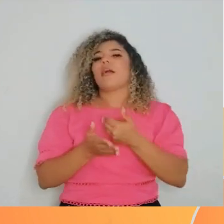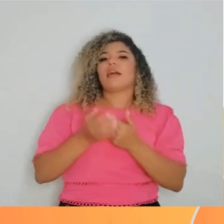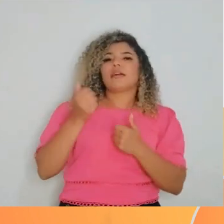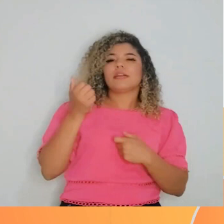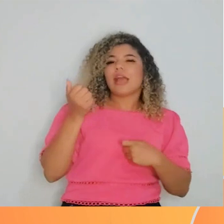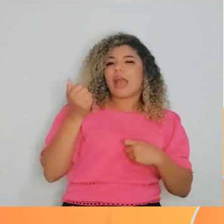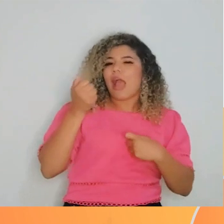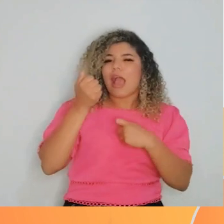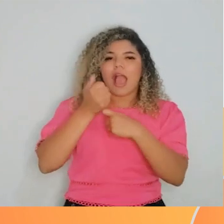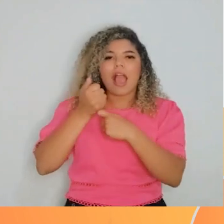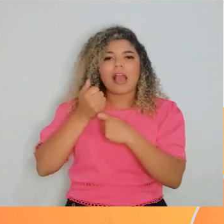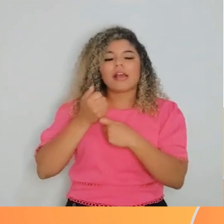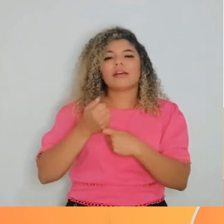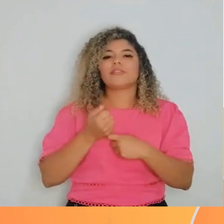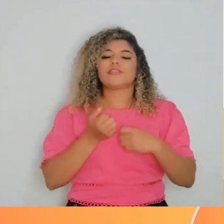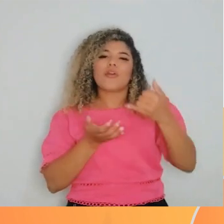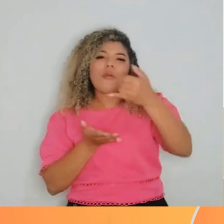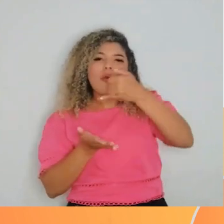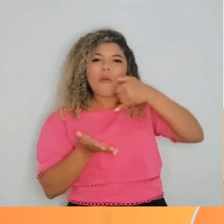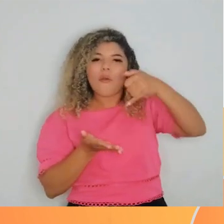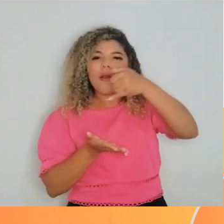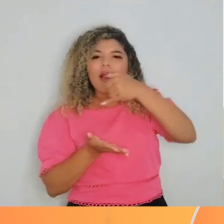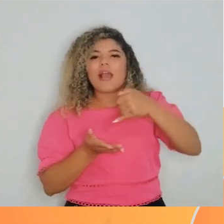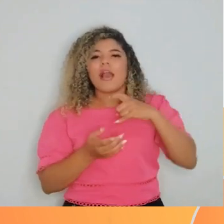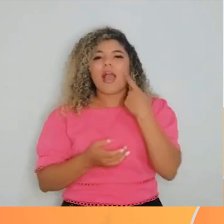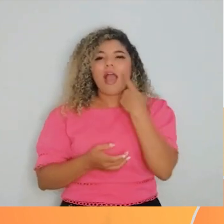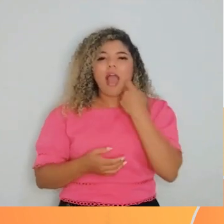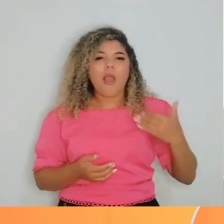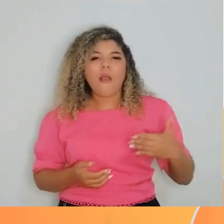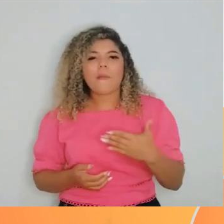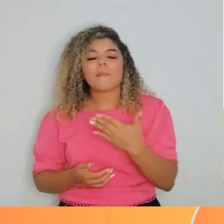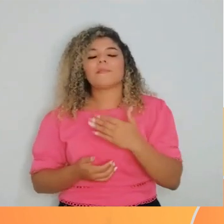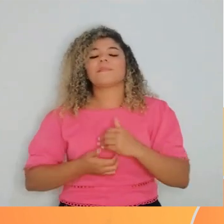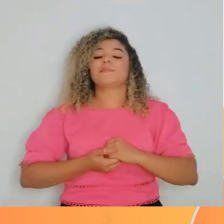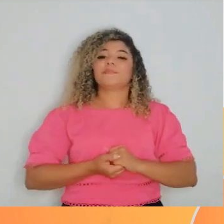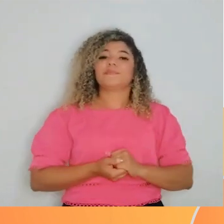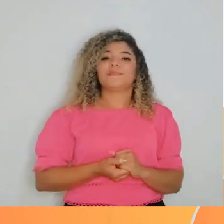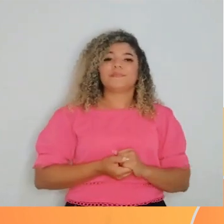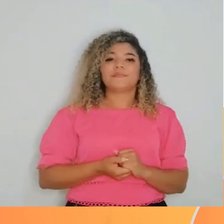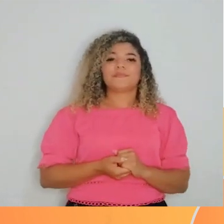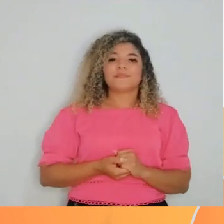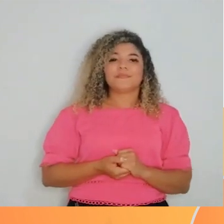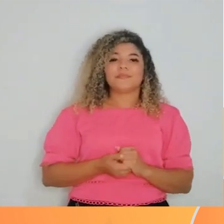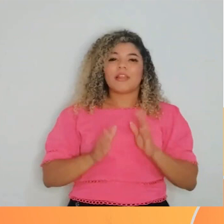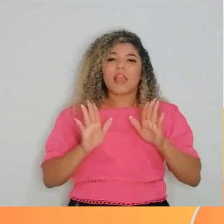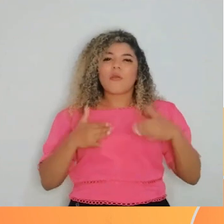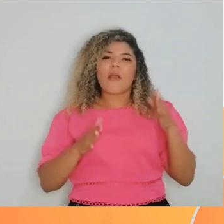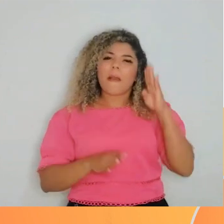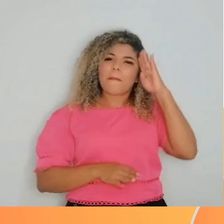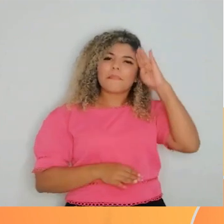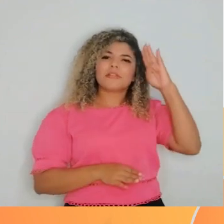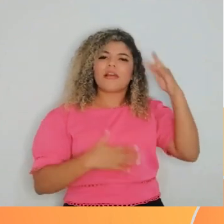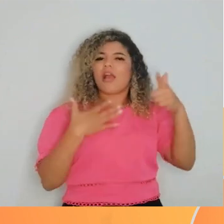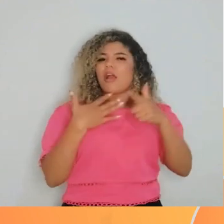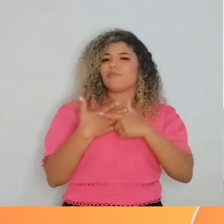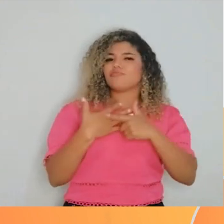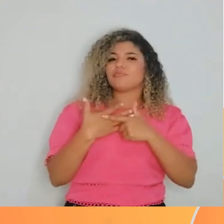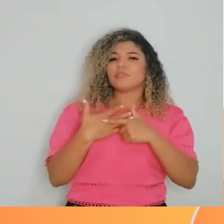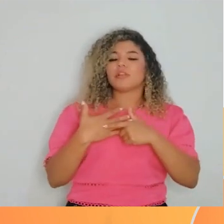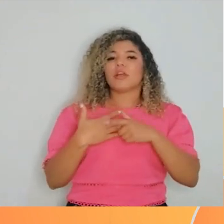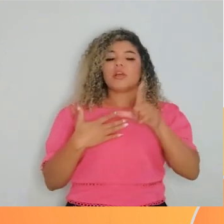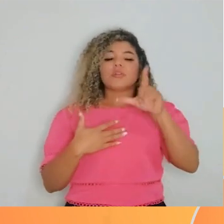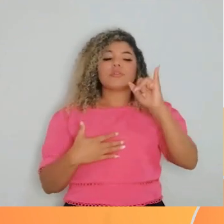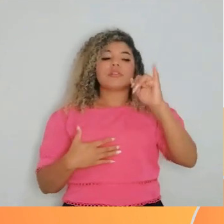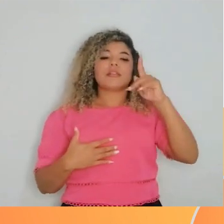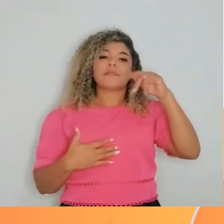são excelentes fontes, o azeite, os peixes. Qual é a principal função dos lipídios na